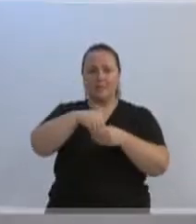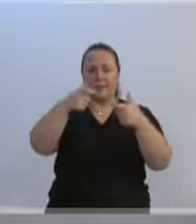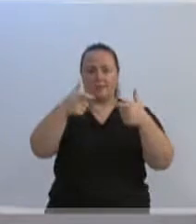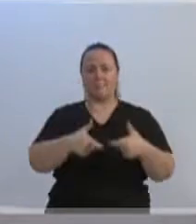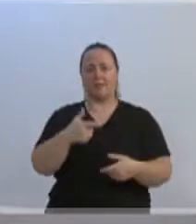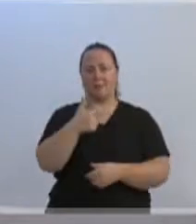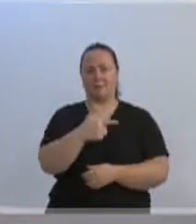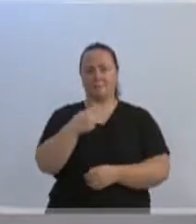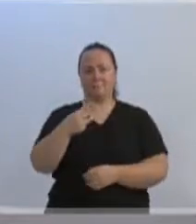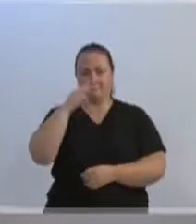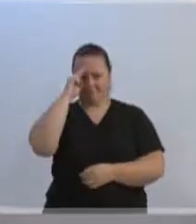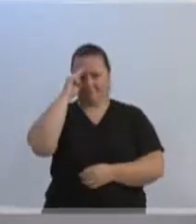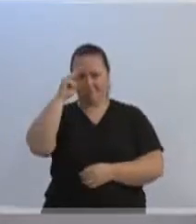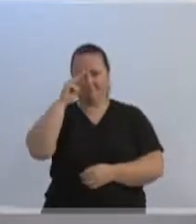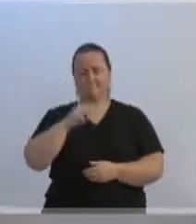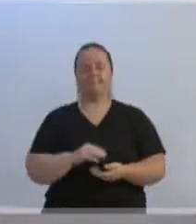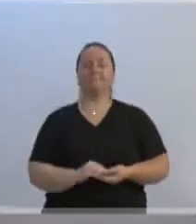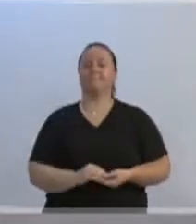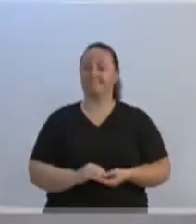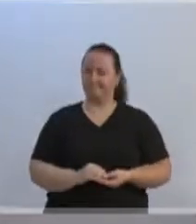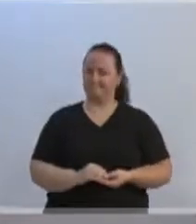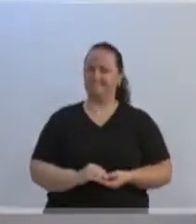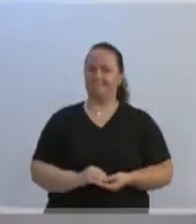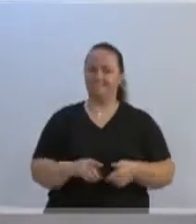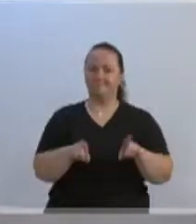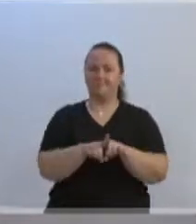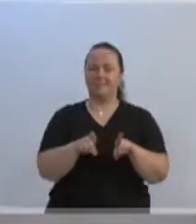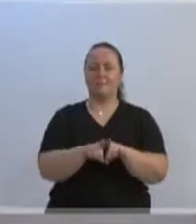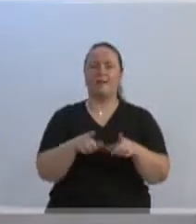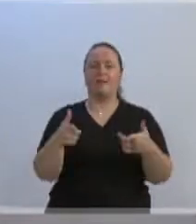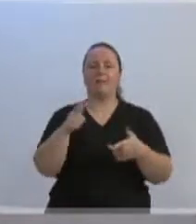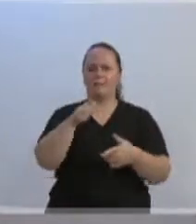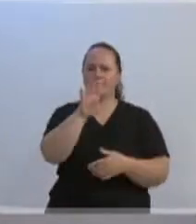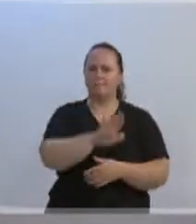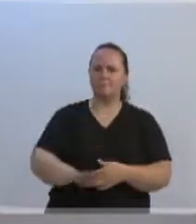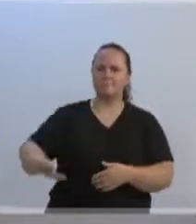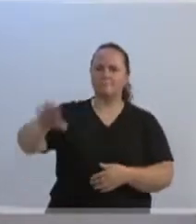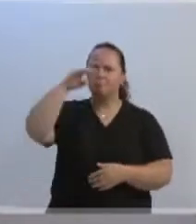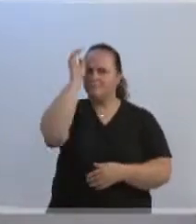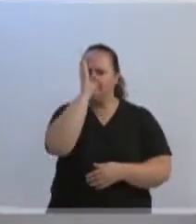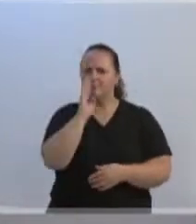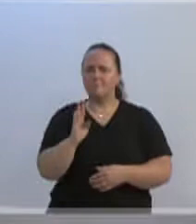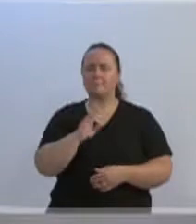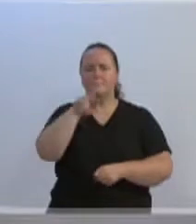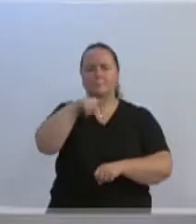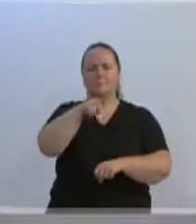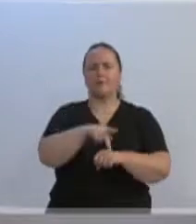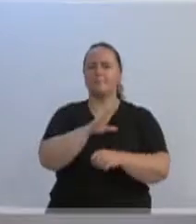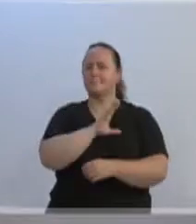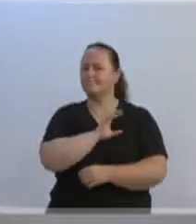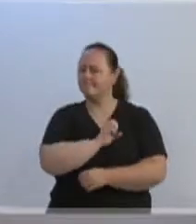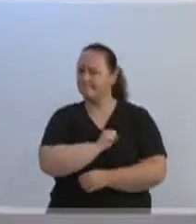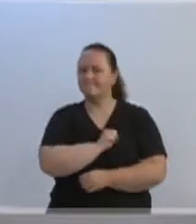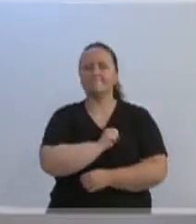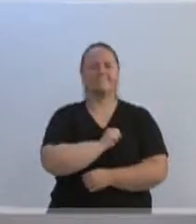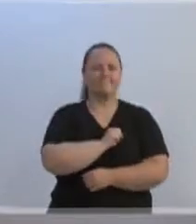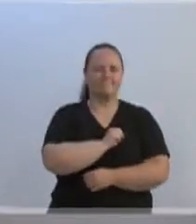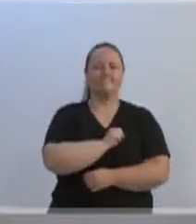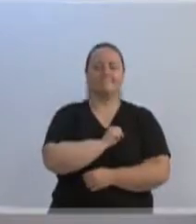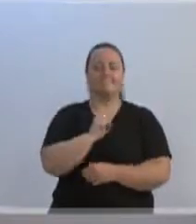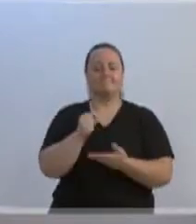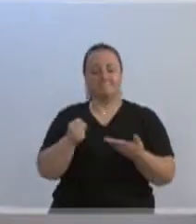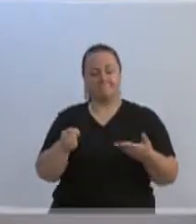também e há também a nível nacional é sapatão a mata que o 23b e